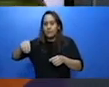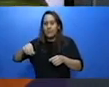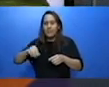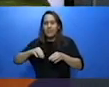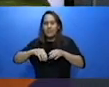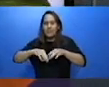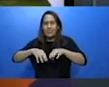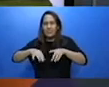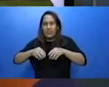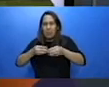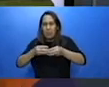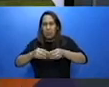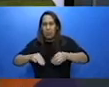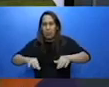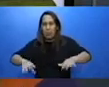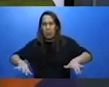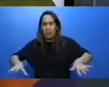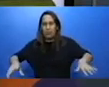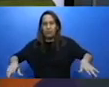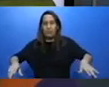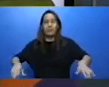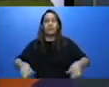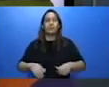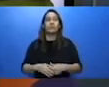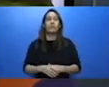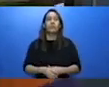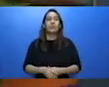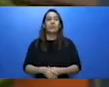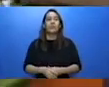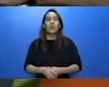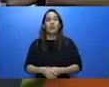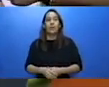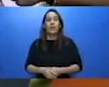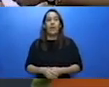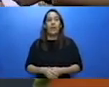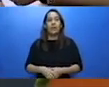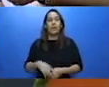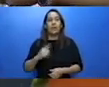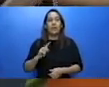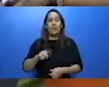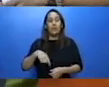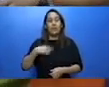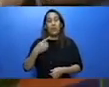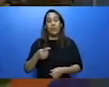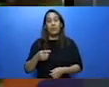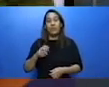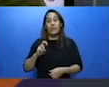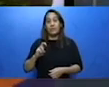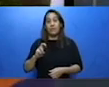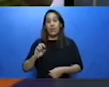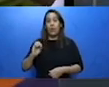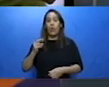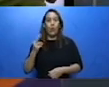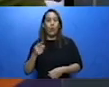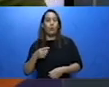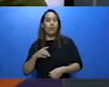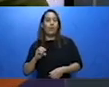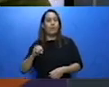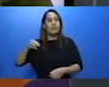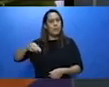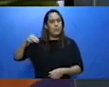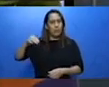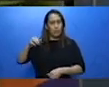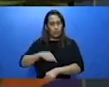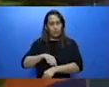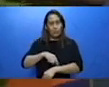sal derreteu a parte de cima do gelo. Ao passarem 5 ou 10 minutos,